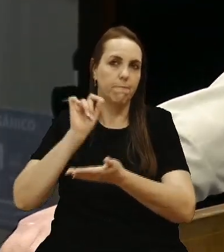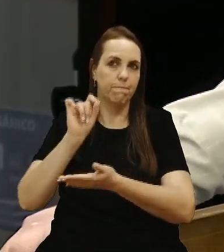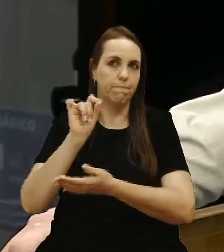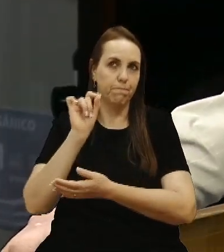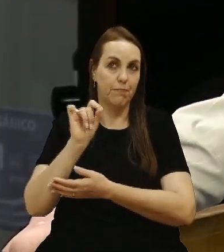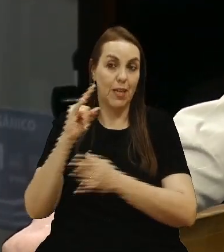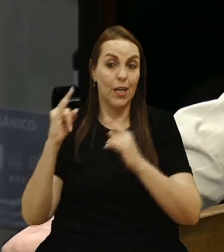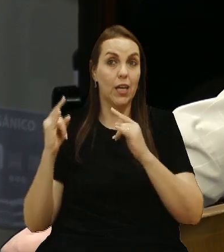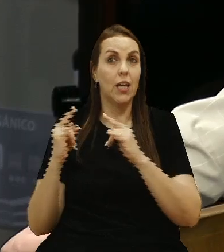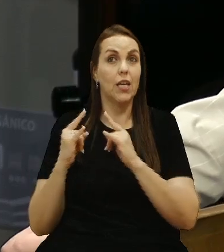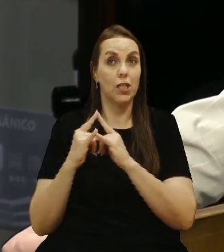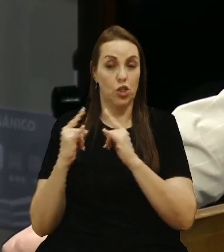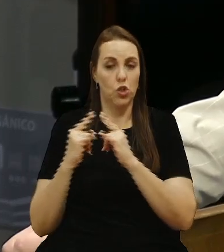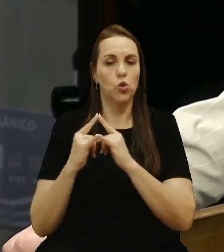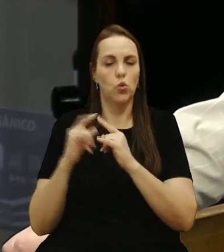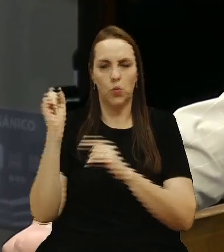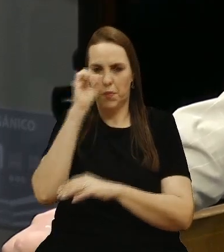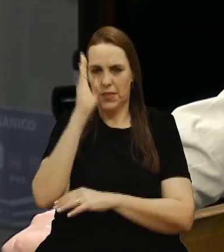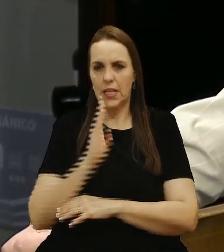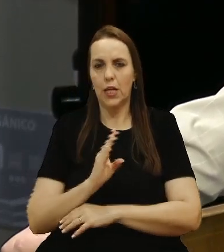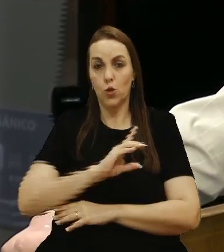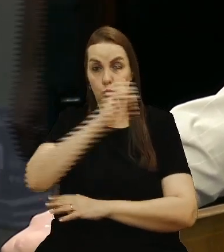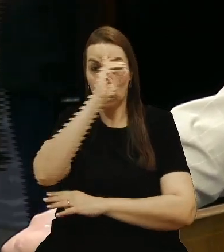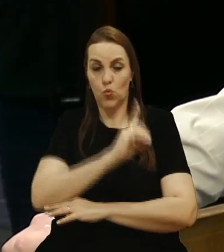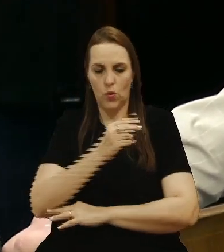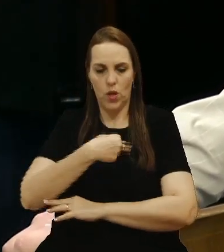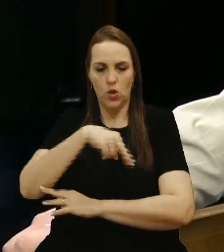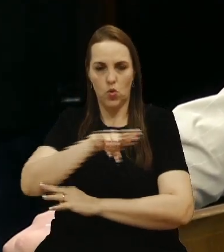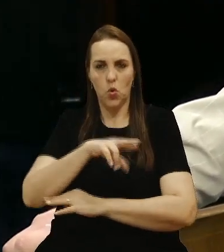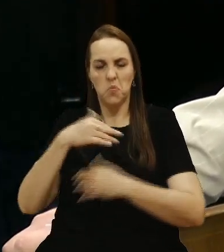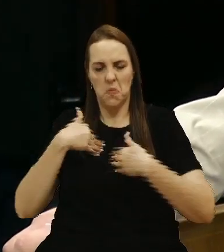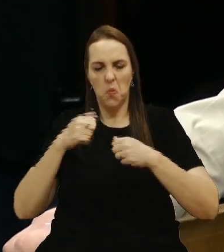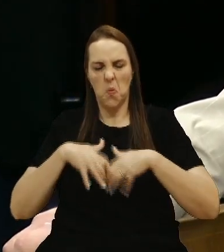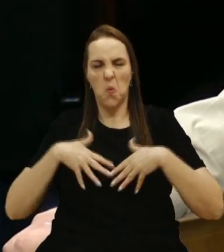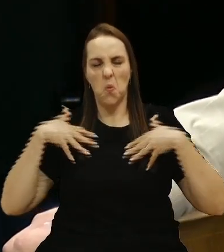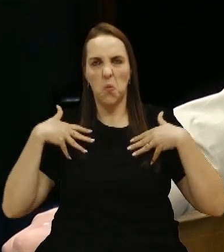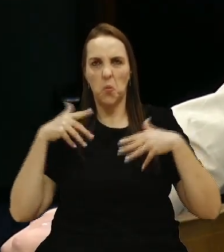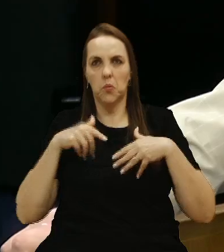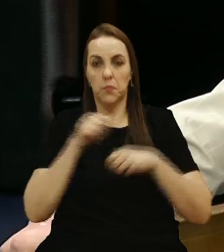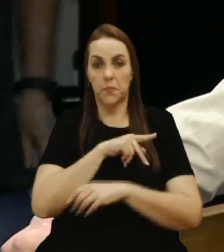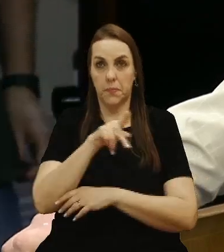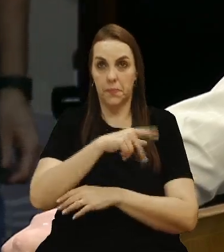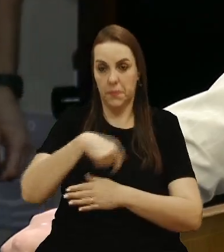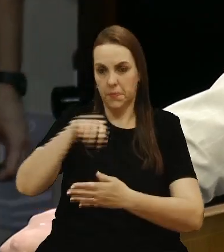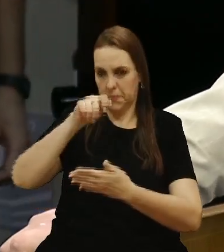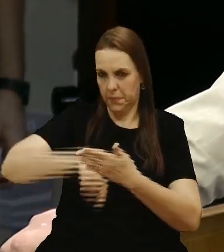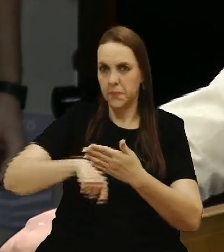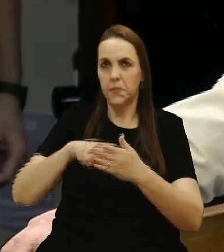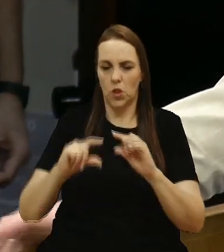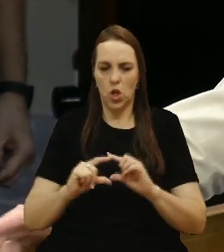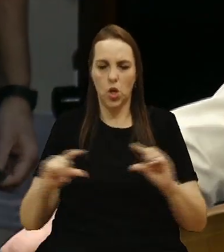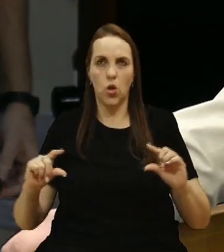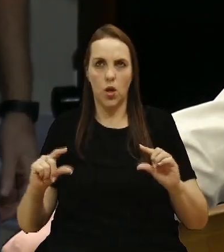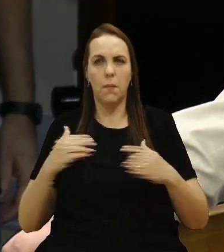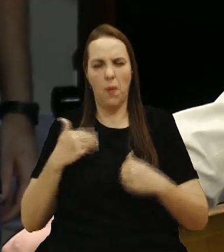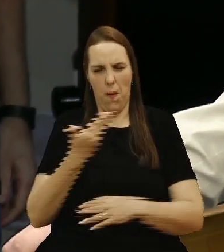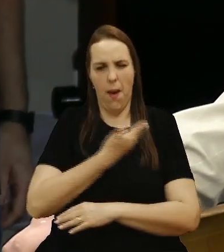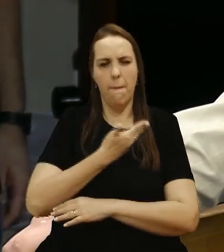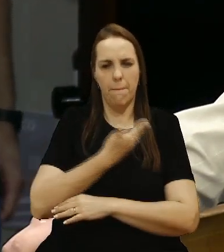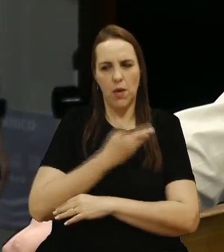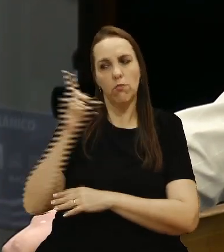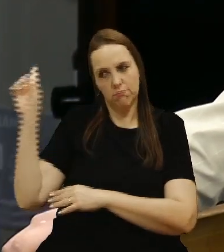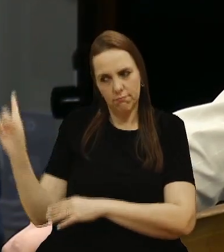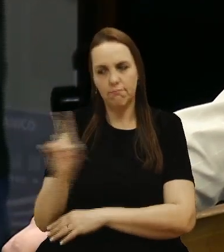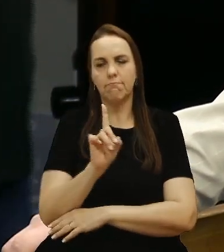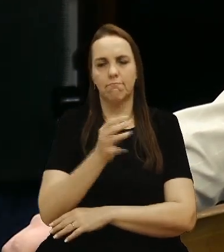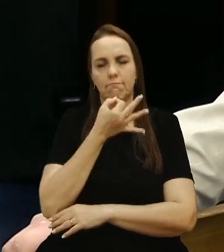Instituto Brasileiro de Direito Religioso, do qual eu me orgulho de saber que o presidente em exercício que assinou essa nota é um amigo pessoal que eu tenho, que eu já trouxe aqui a Caxias até mesmo